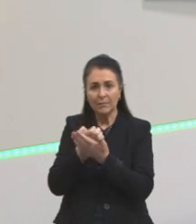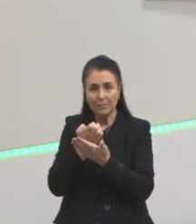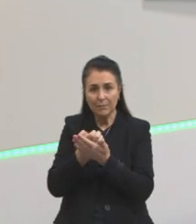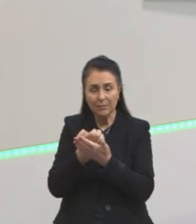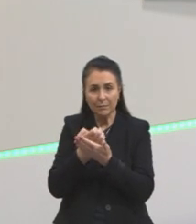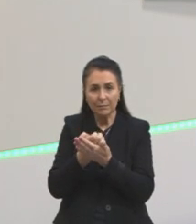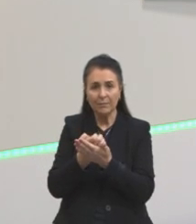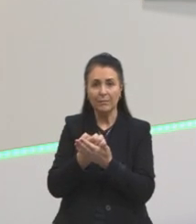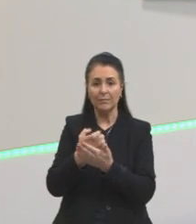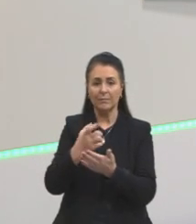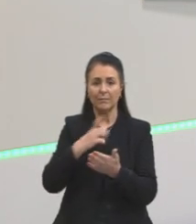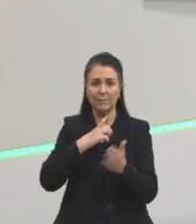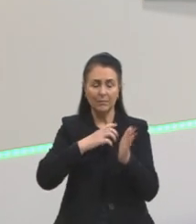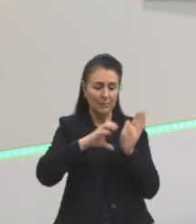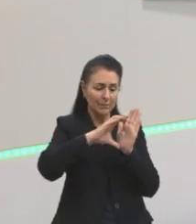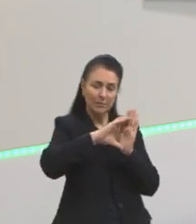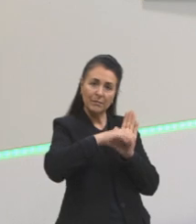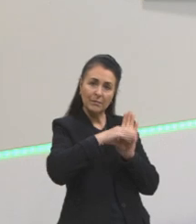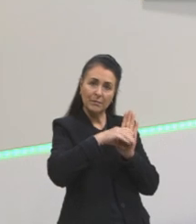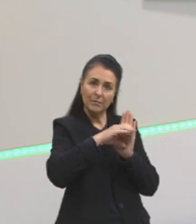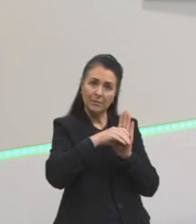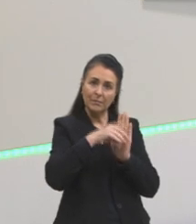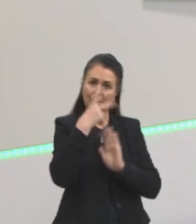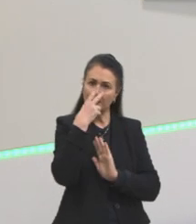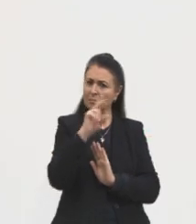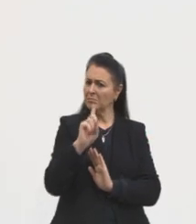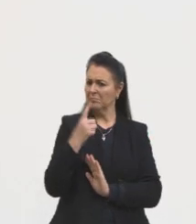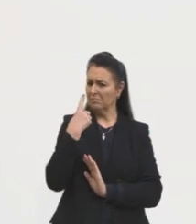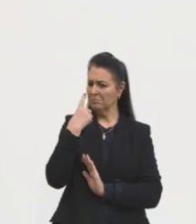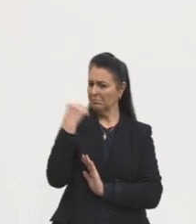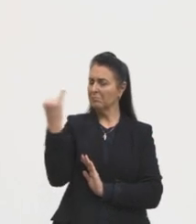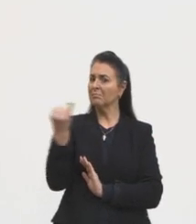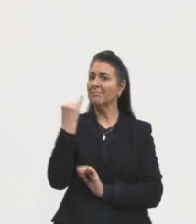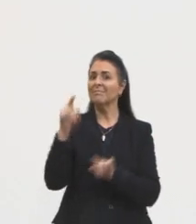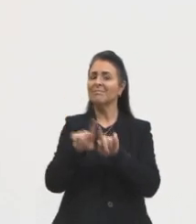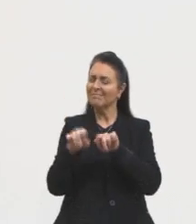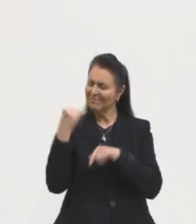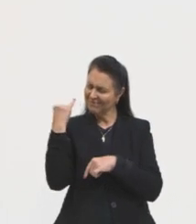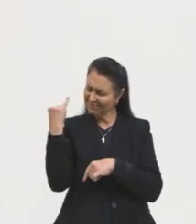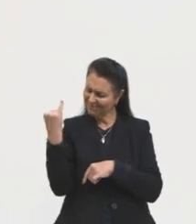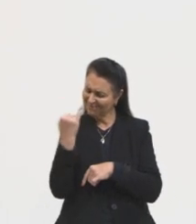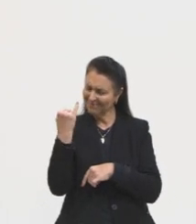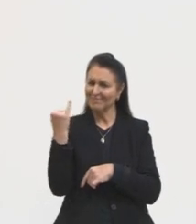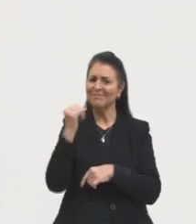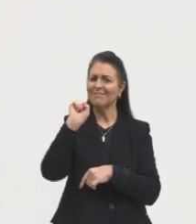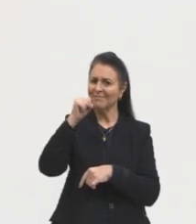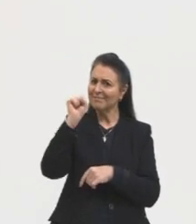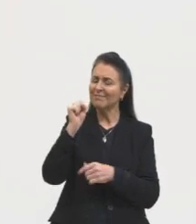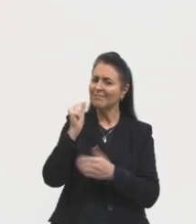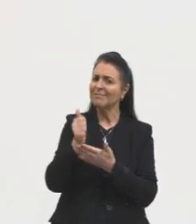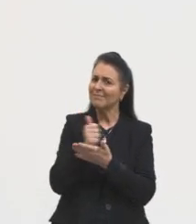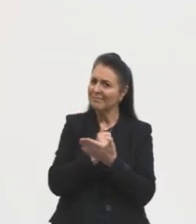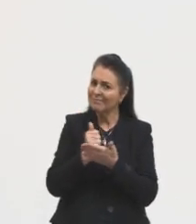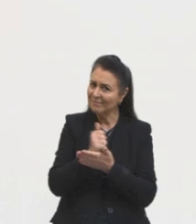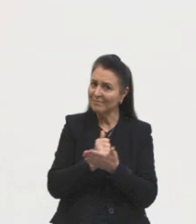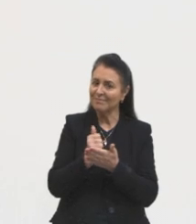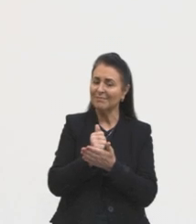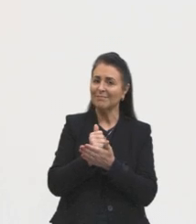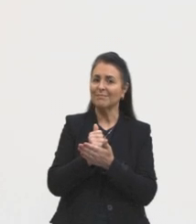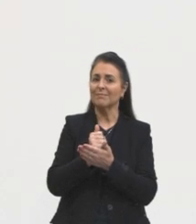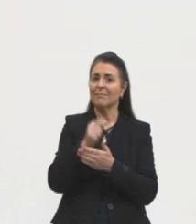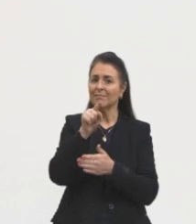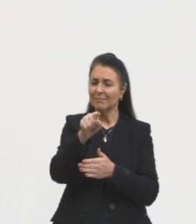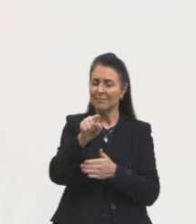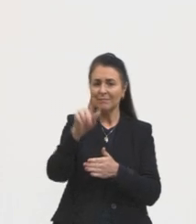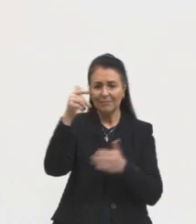conceitos que parecem assim não serem tão importantes mas são fundamentais para que vocês tenham a capacidade de